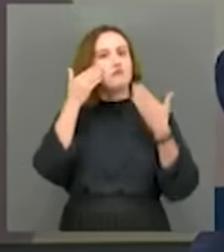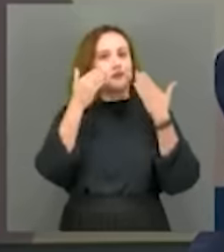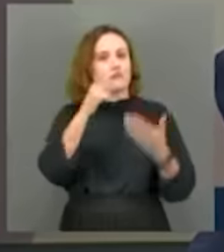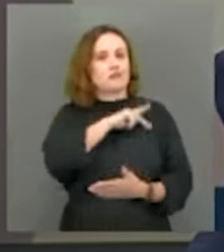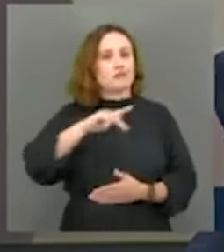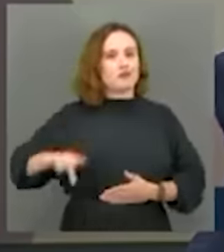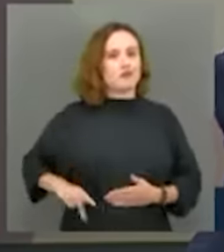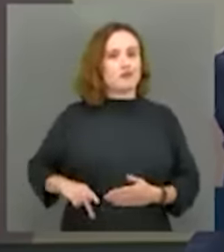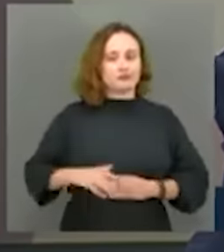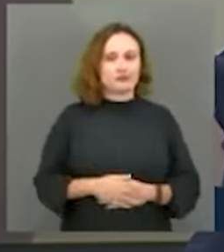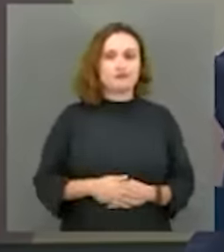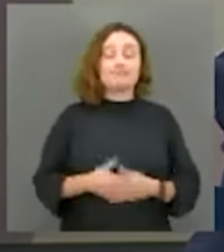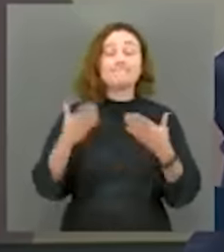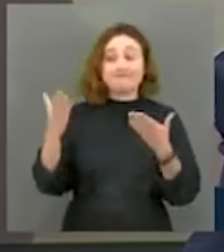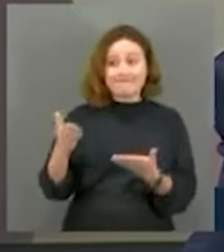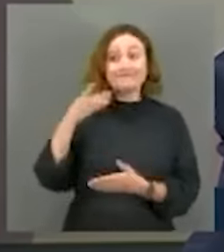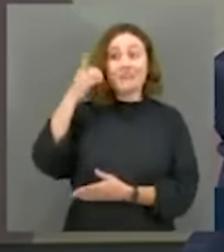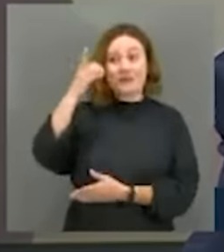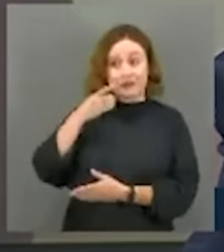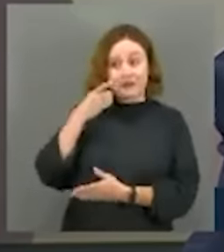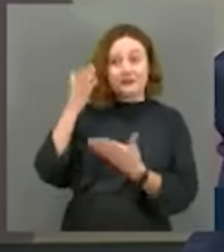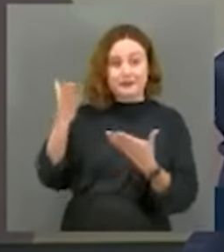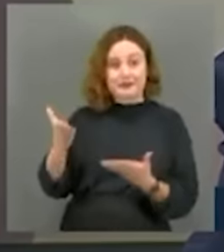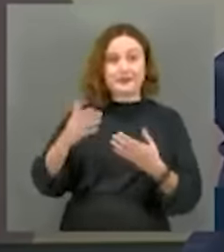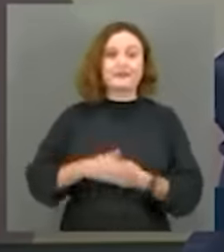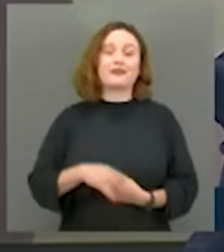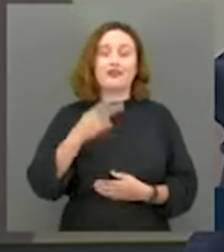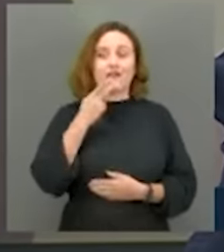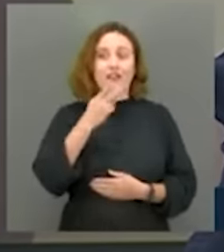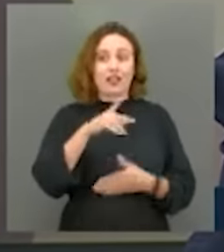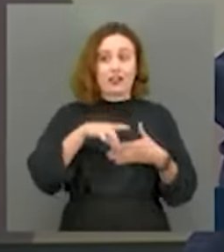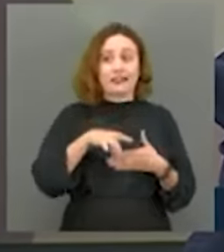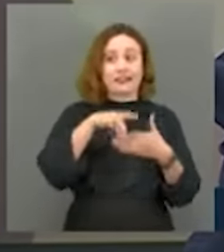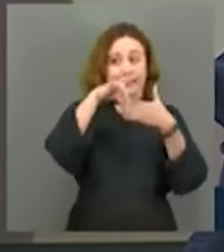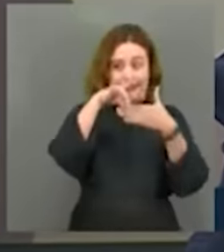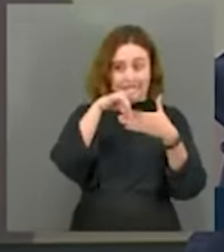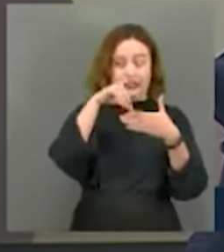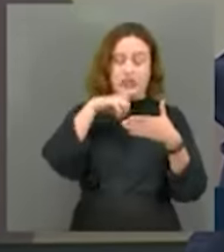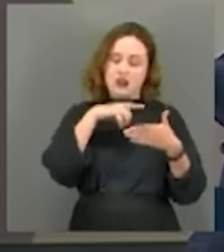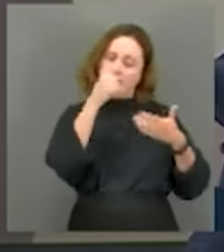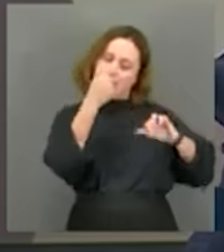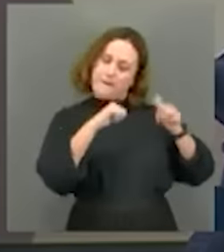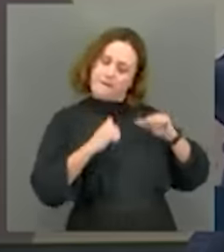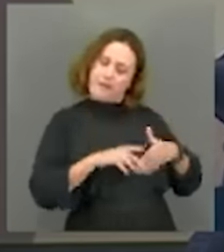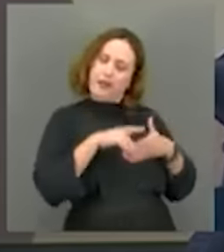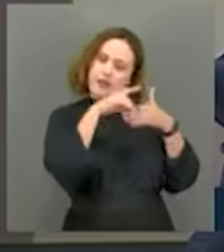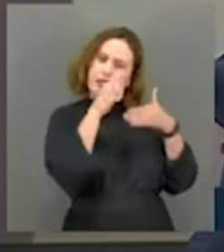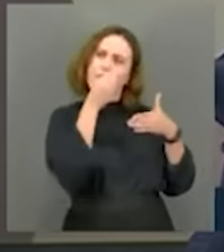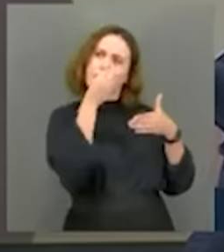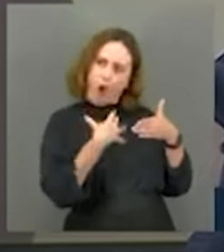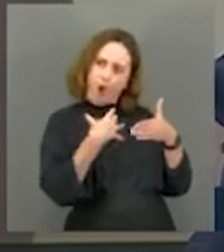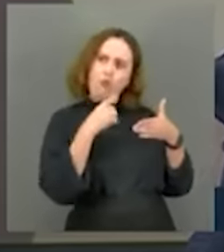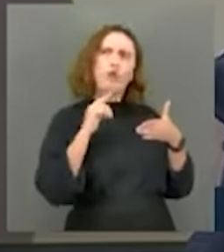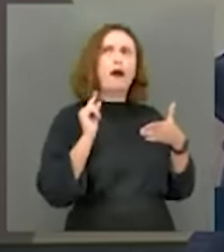Deputado Quim kataguiri Diz que para um líder a melhor forma de medir a eficiência da sua liderança é ver a